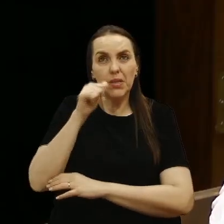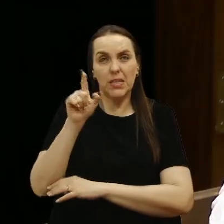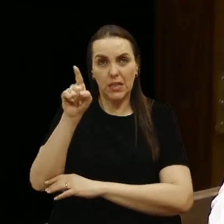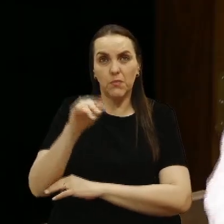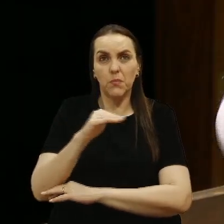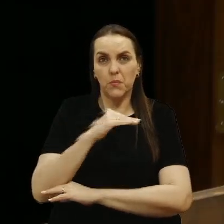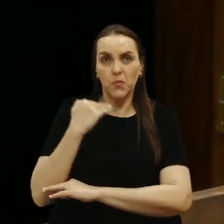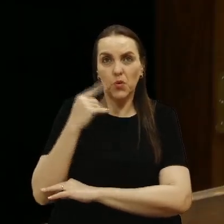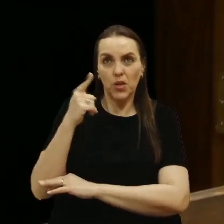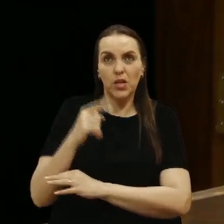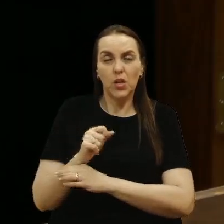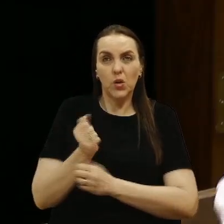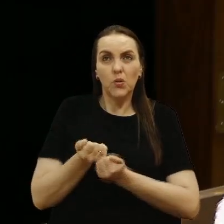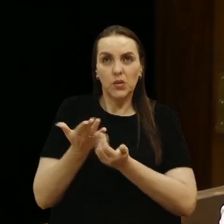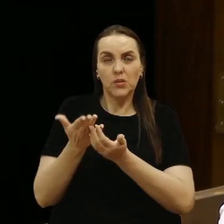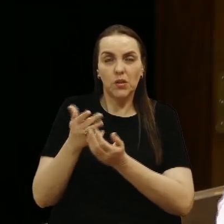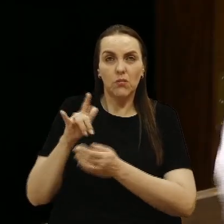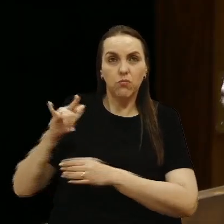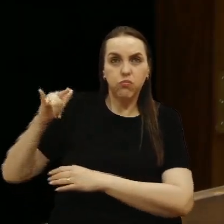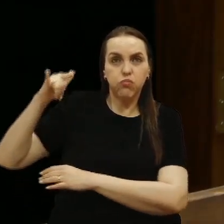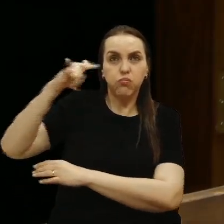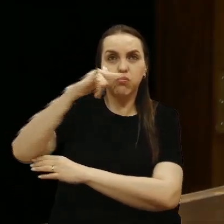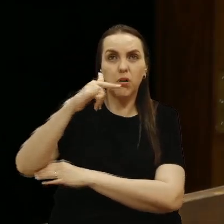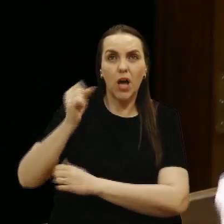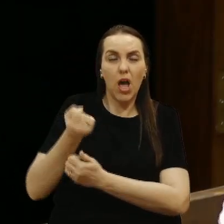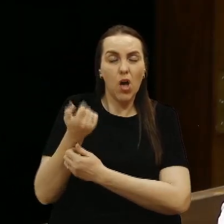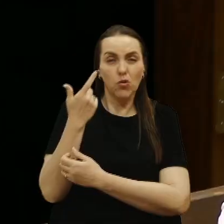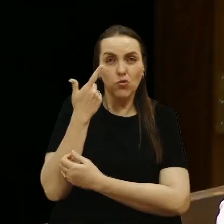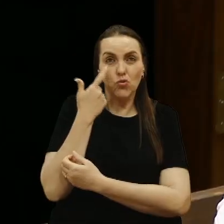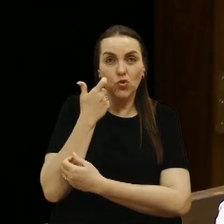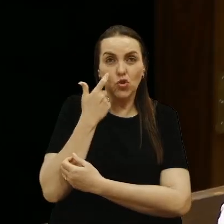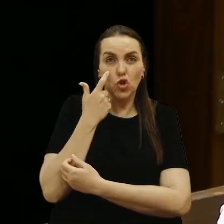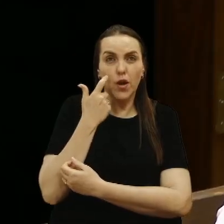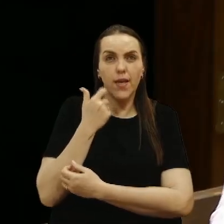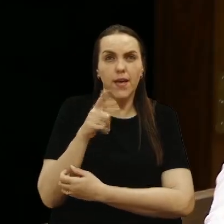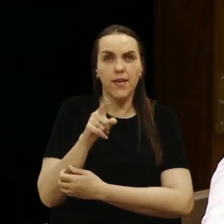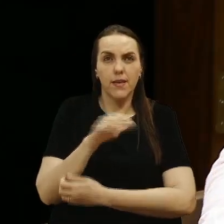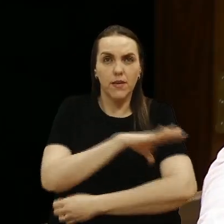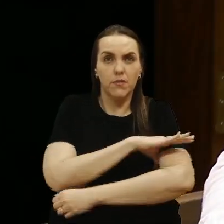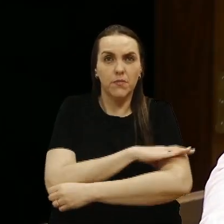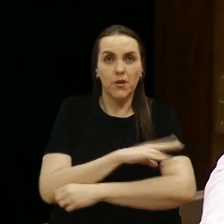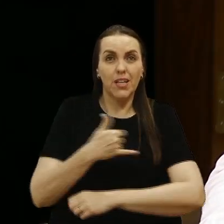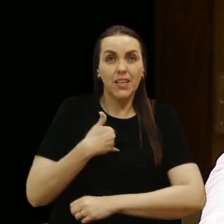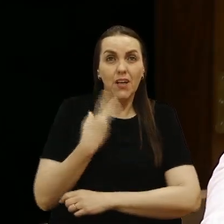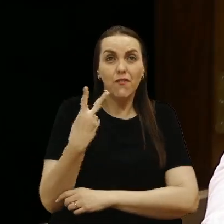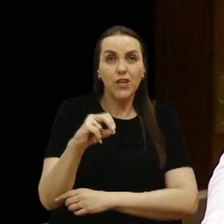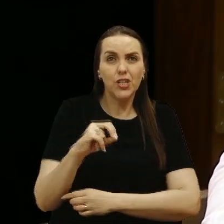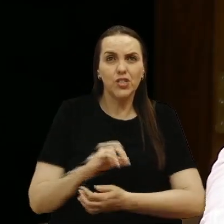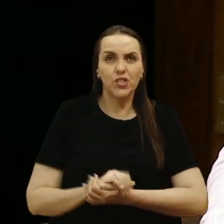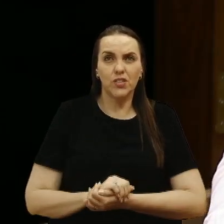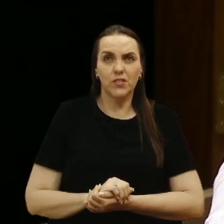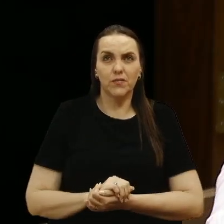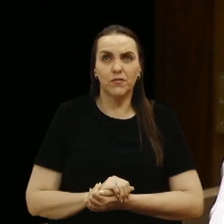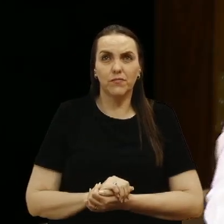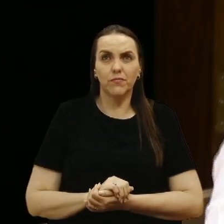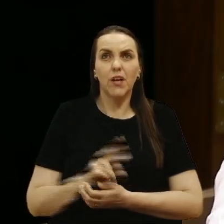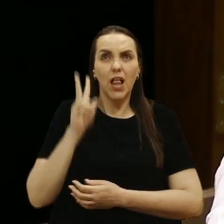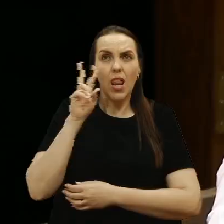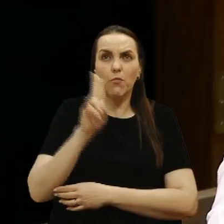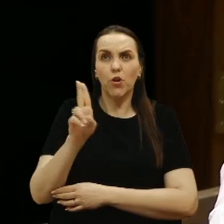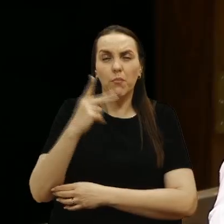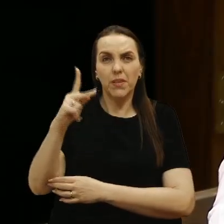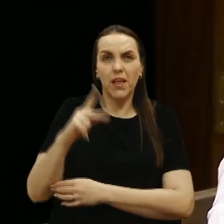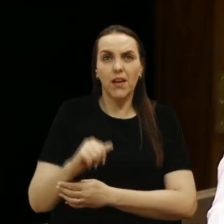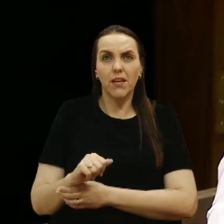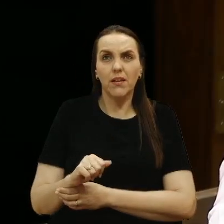morreu entregando um drone. Eu chorei, vereador Capitão Ramon, porque ela tinha 20 anos. O senhor lembra o nome dela, vereador? Não lembro, não preciso lembrar o